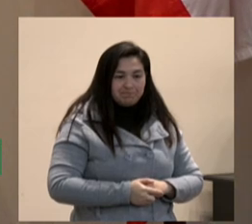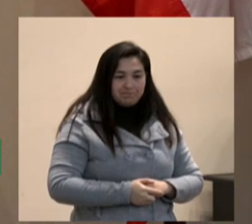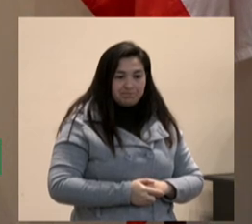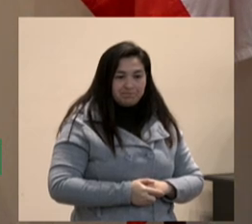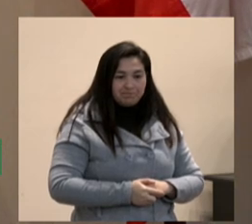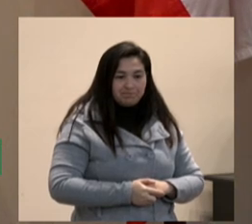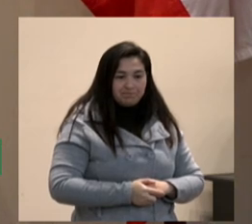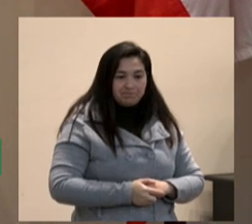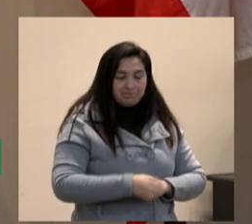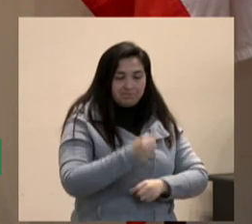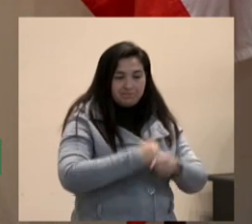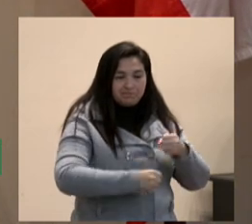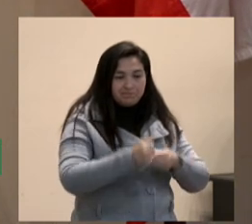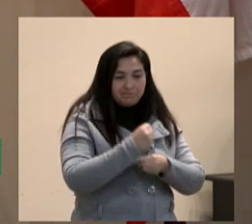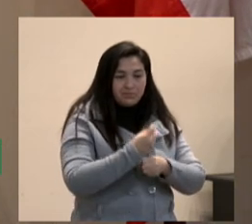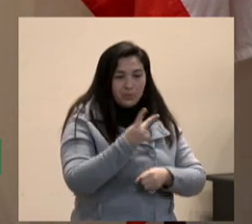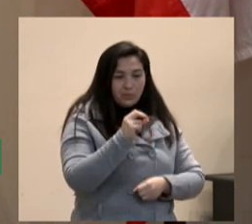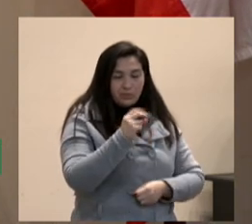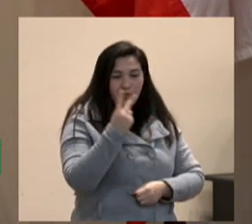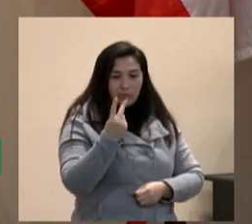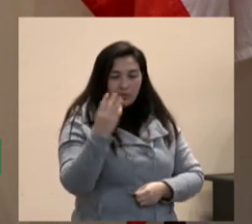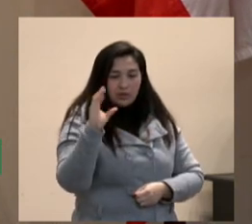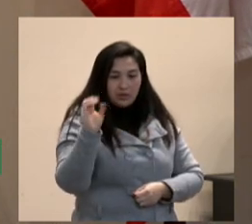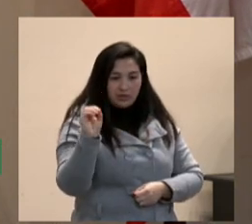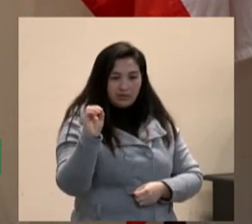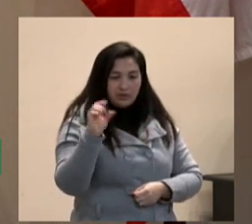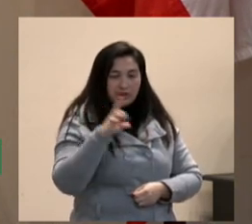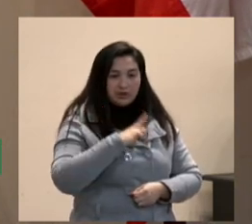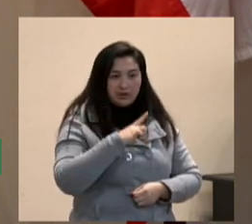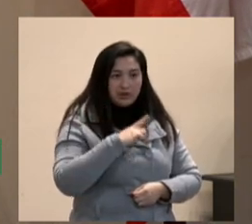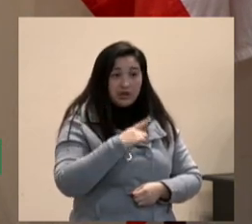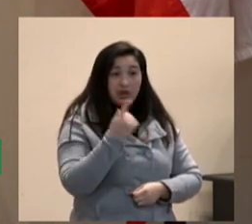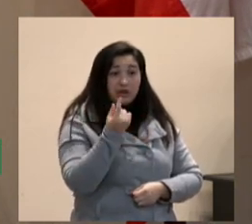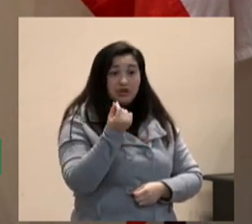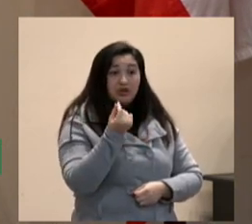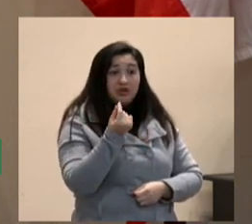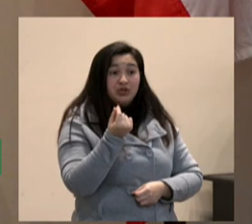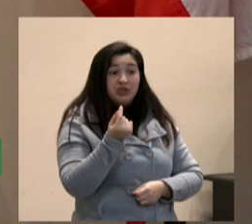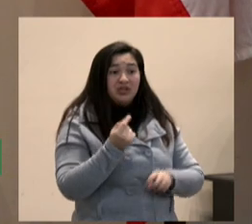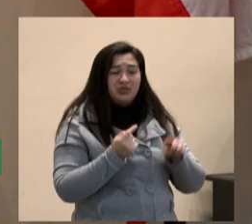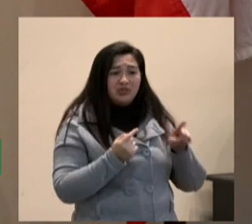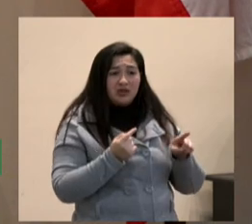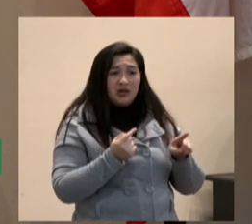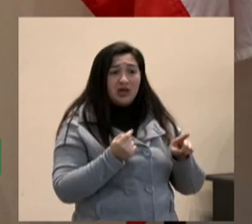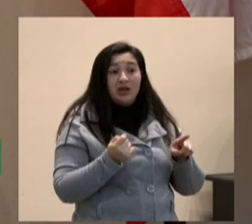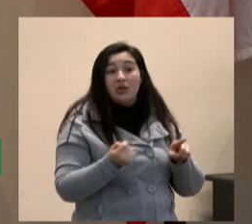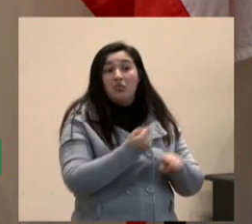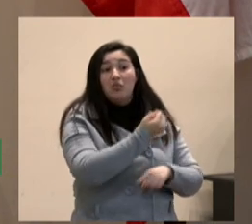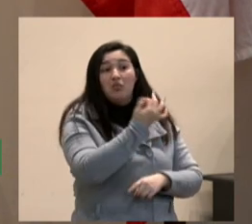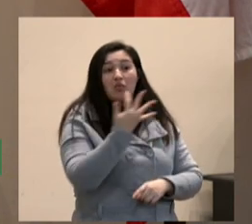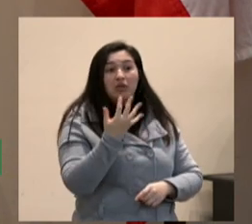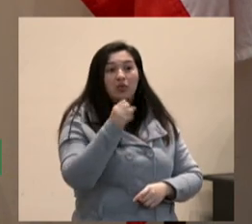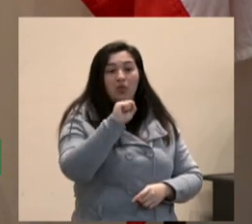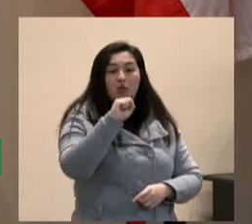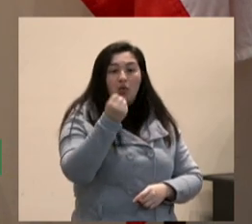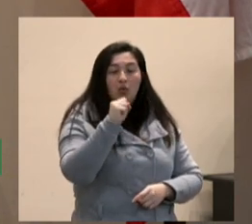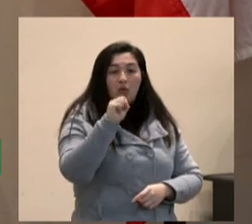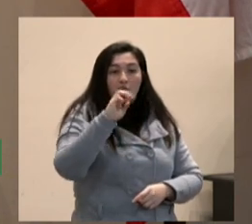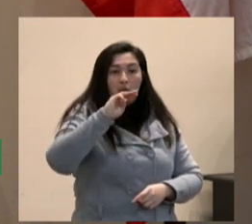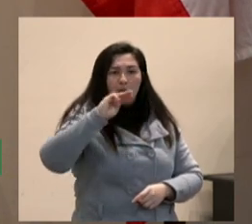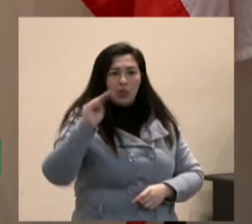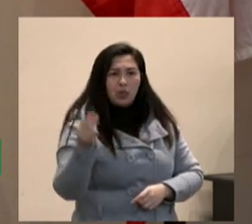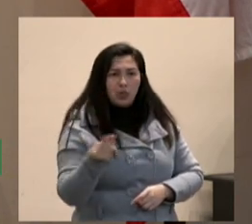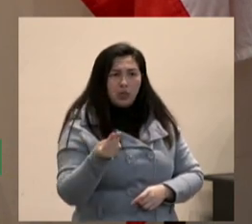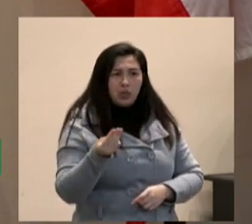Em 2020, os recursos ficaram em 8 milhões. O colega